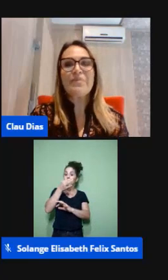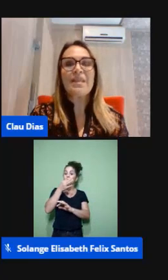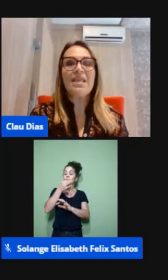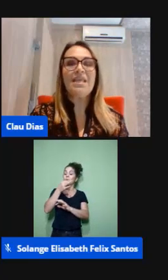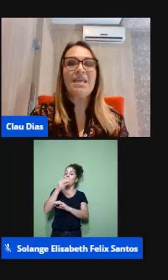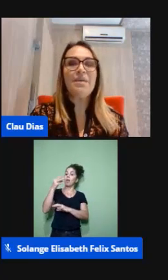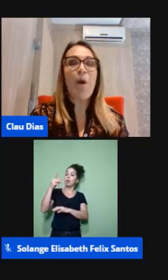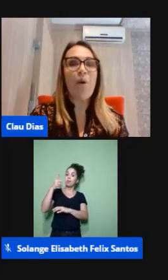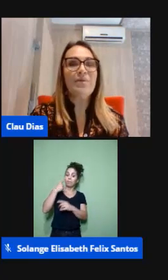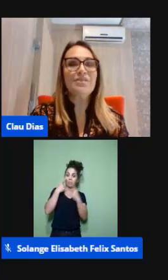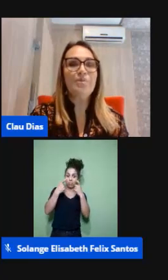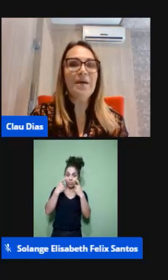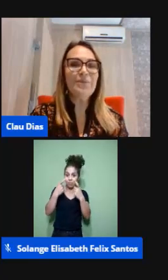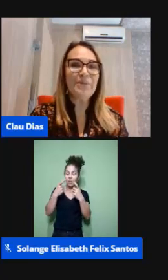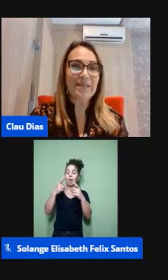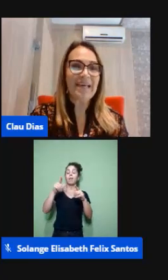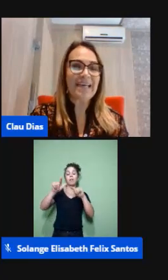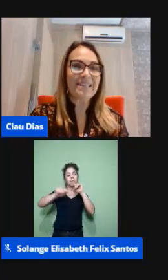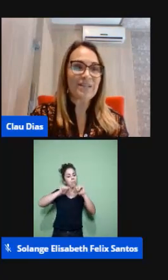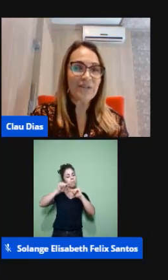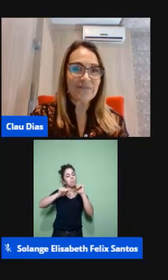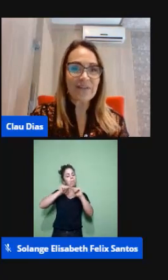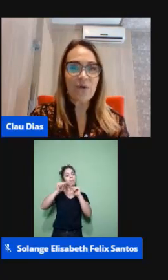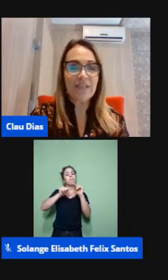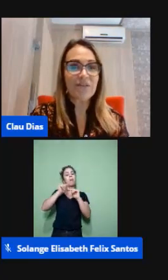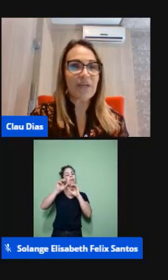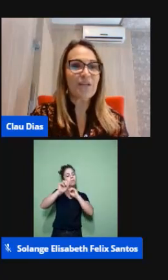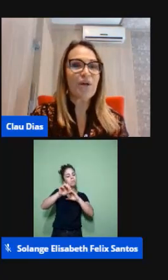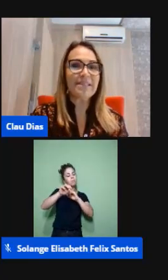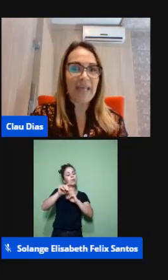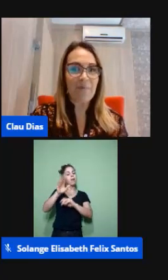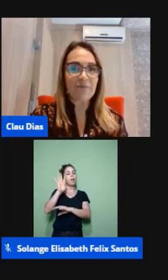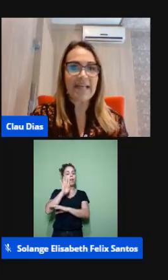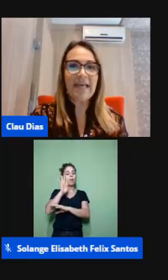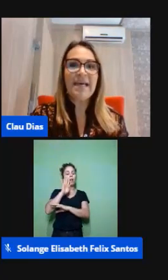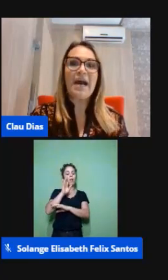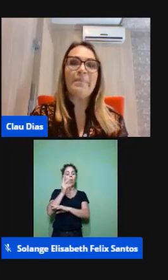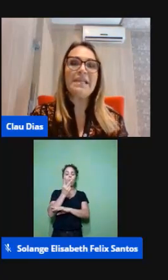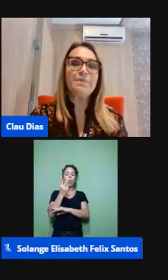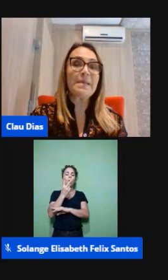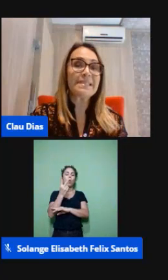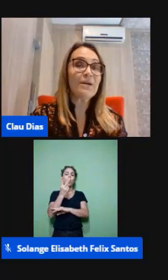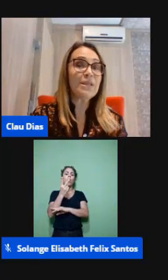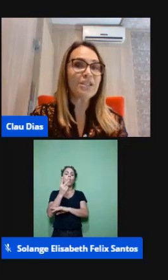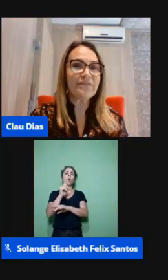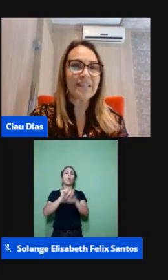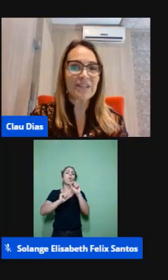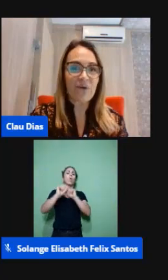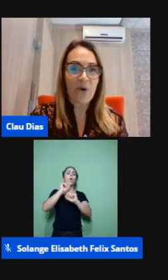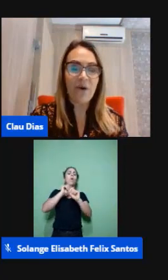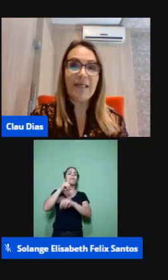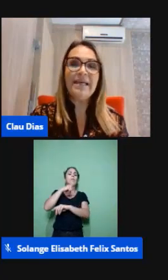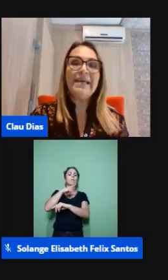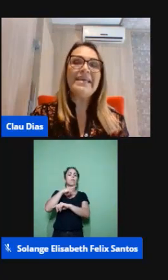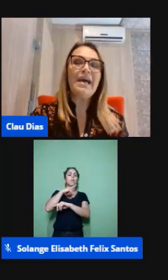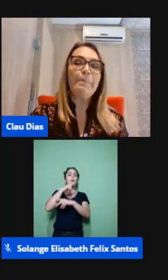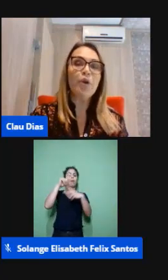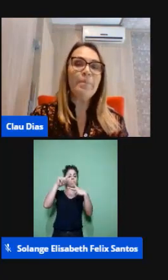né? E, bom, somando esses dois fatores, o que nós temos, né? A participação